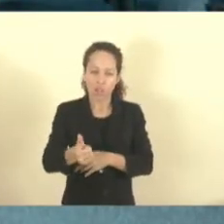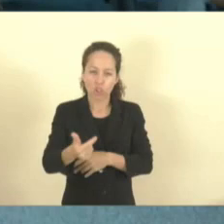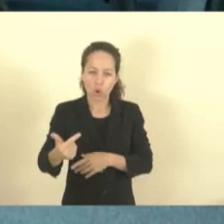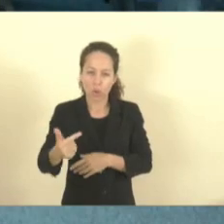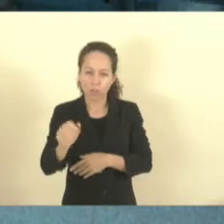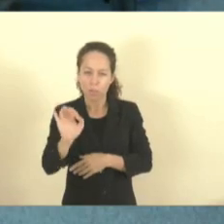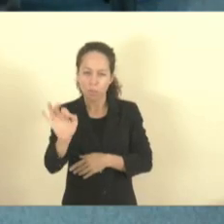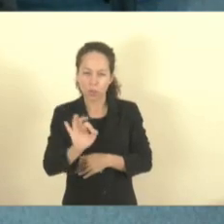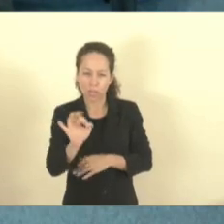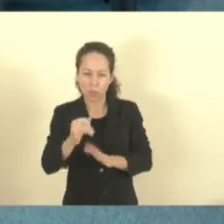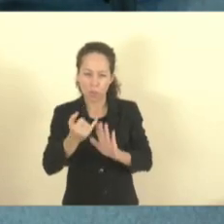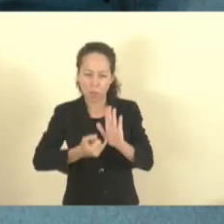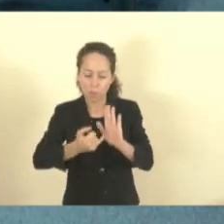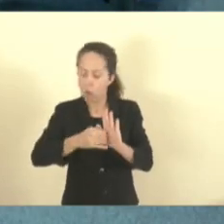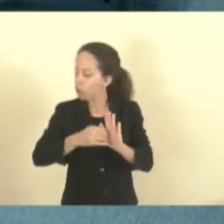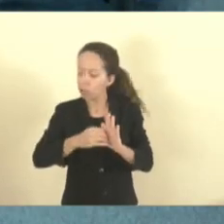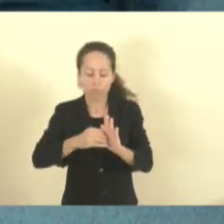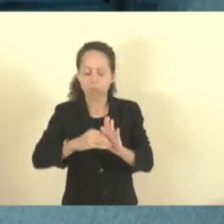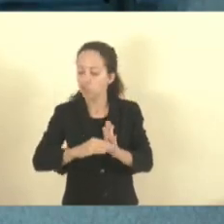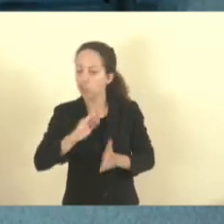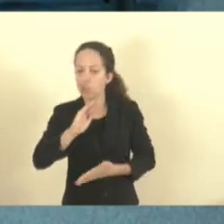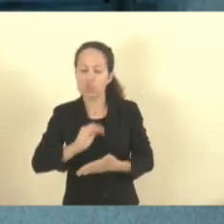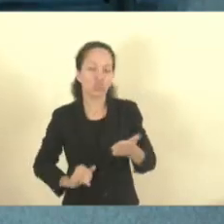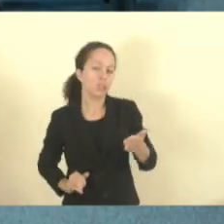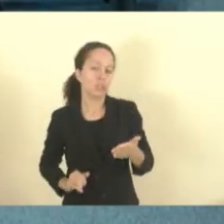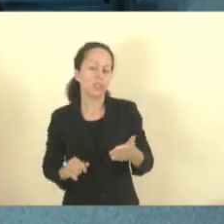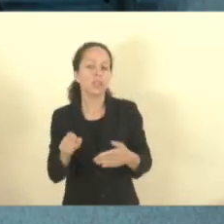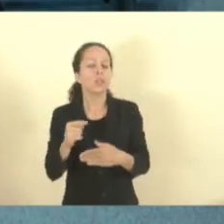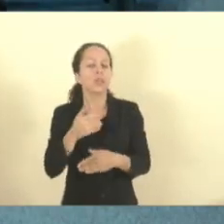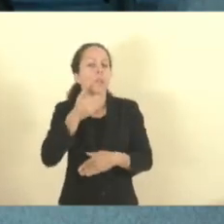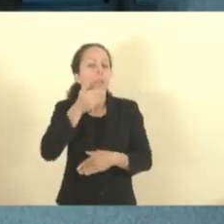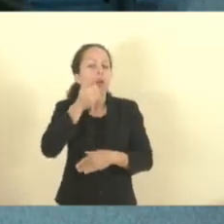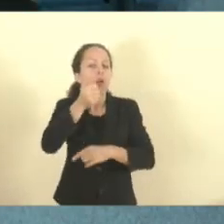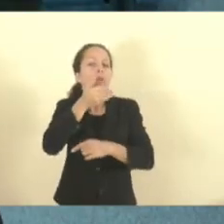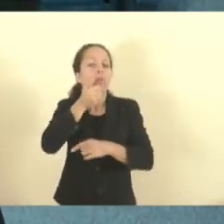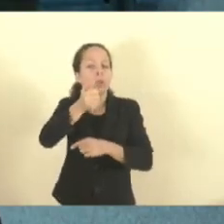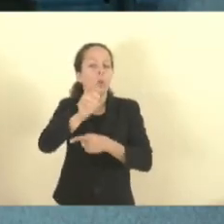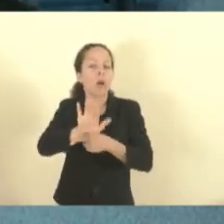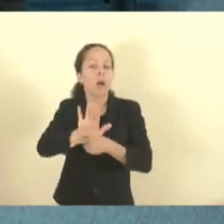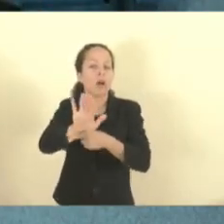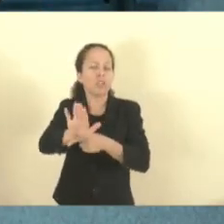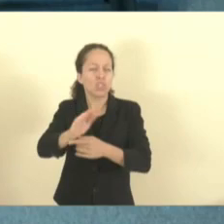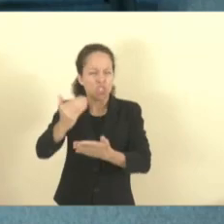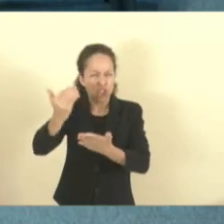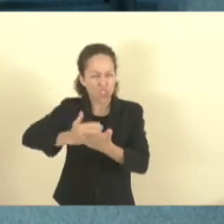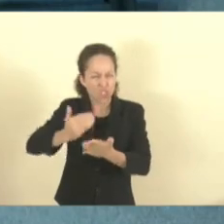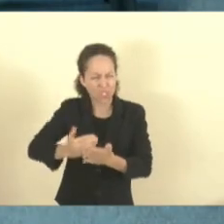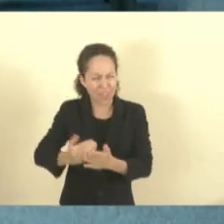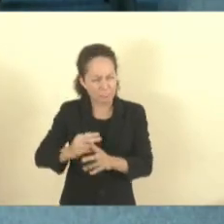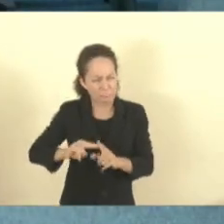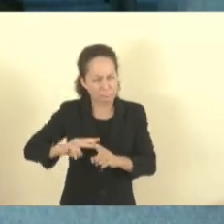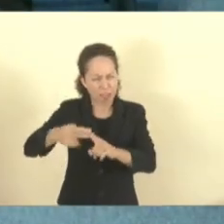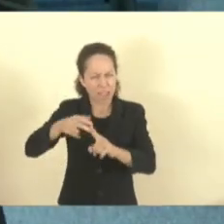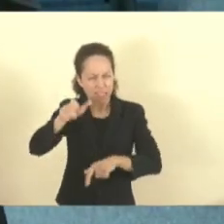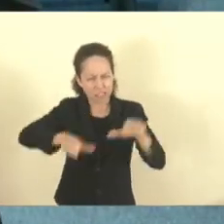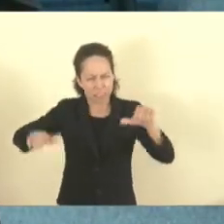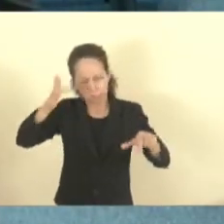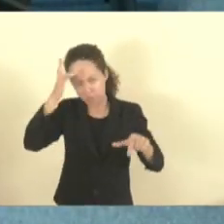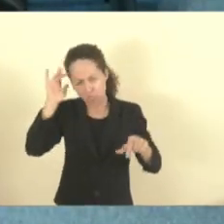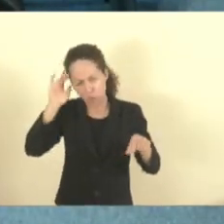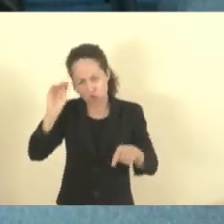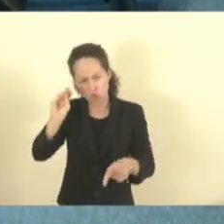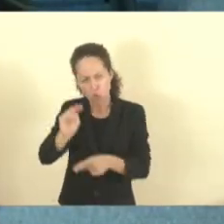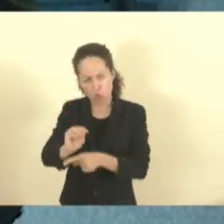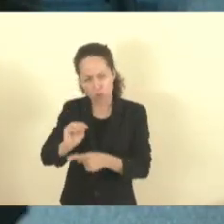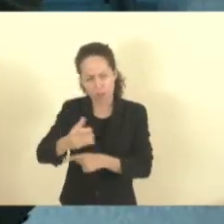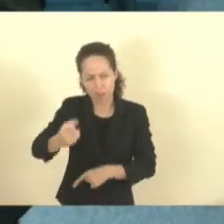12%, melhorando a segurança jurídica, senhor presidente, e também reduzindo a tributação para os produtores de leite capixaba,